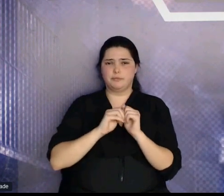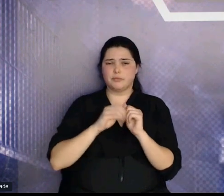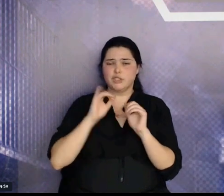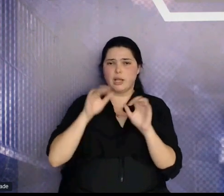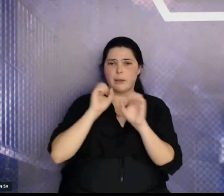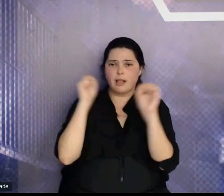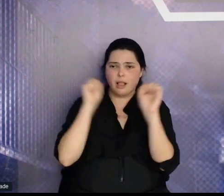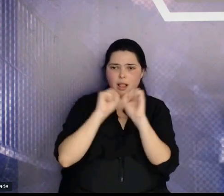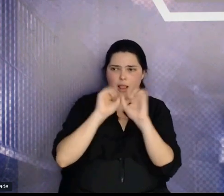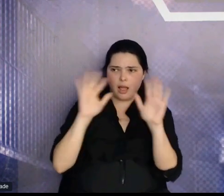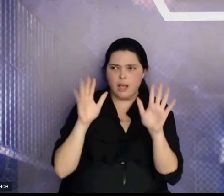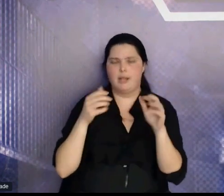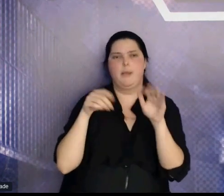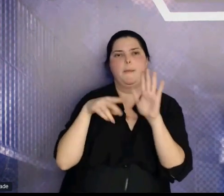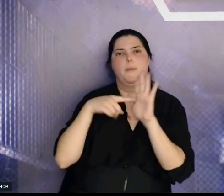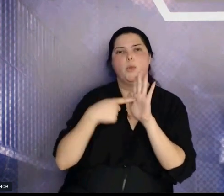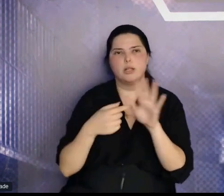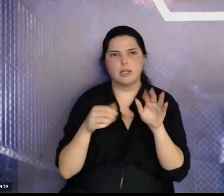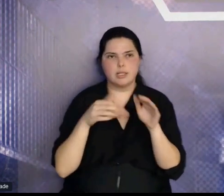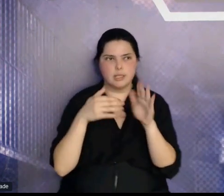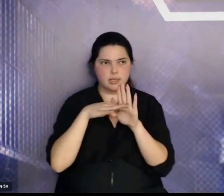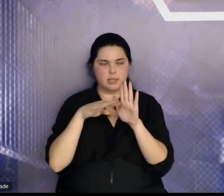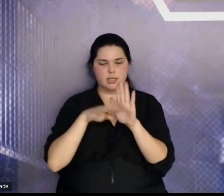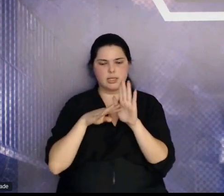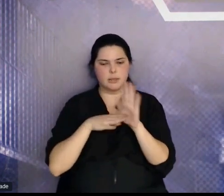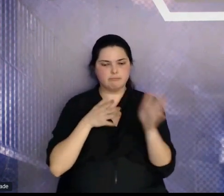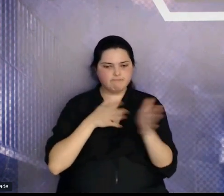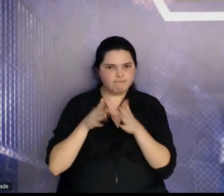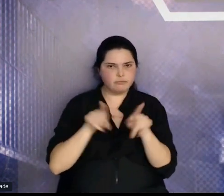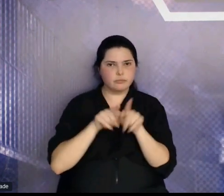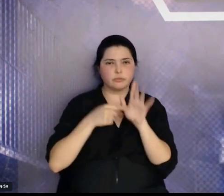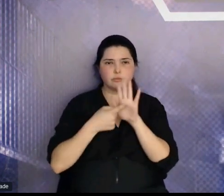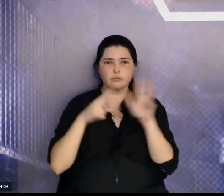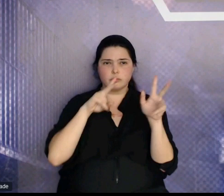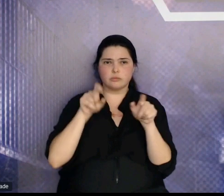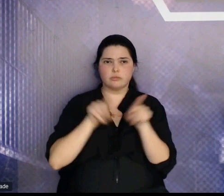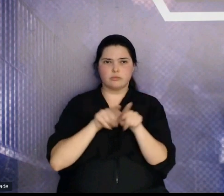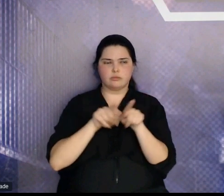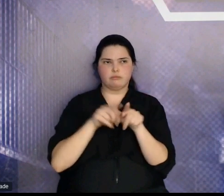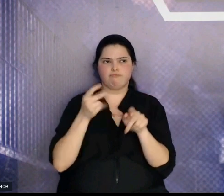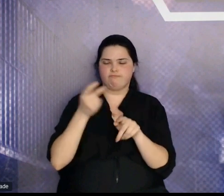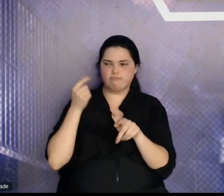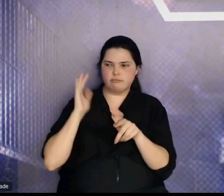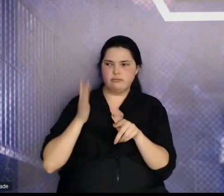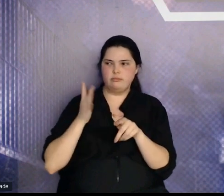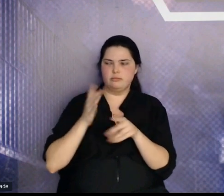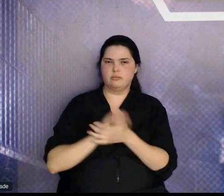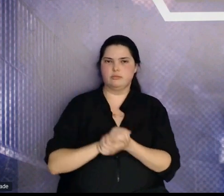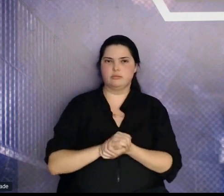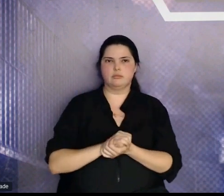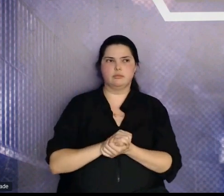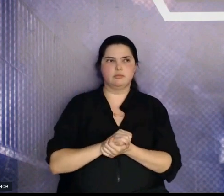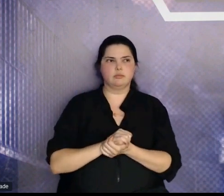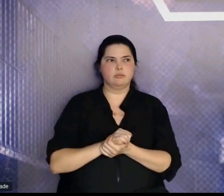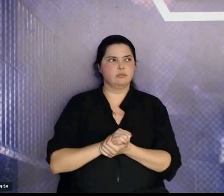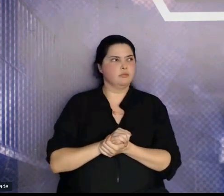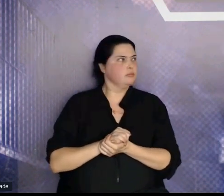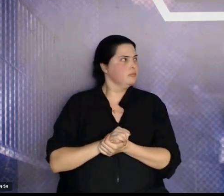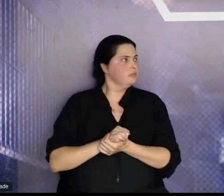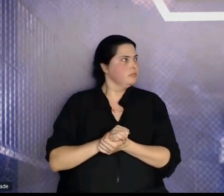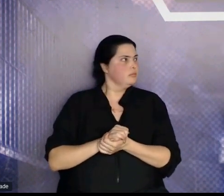estabelecida que fala de acessibilidade, que olha para o tema ali há bastante tempo, a